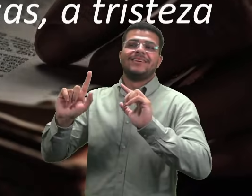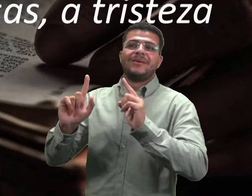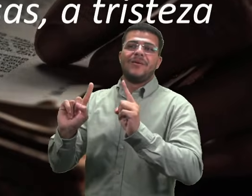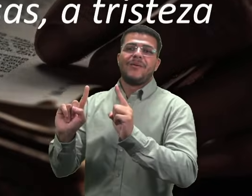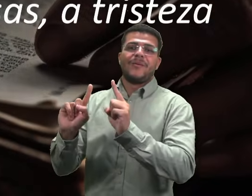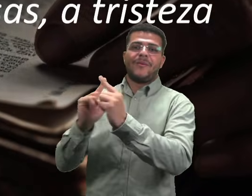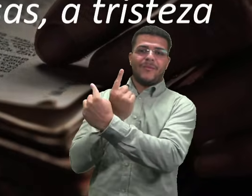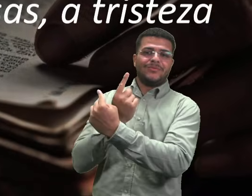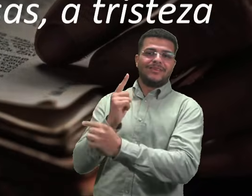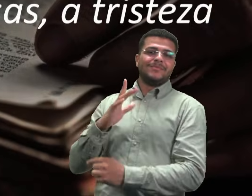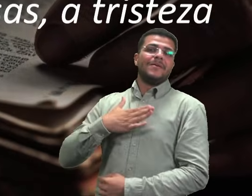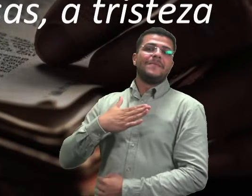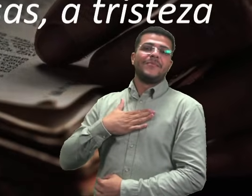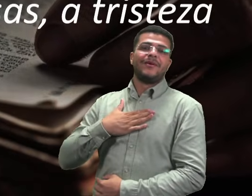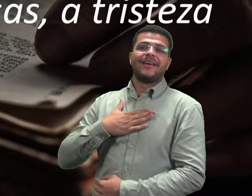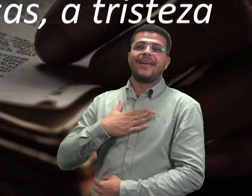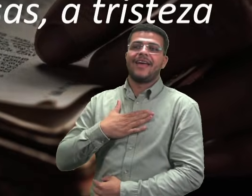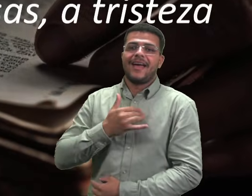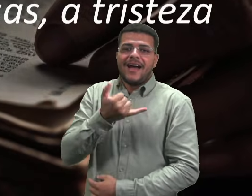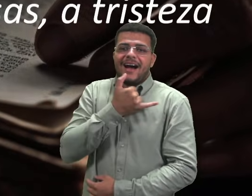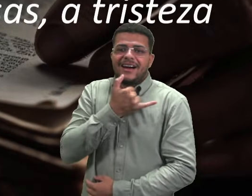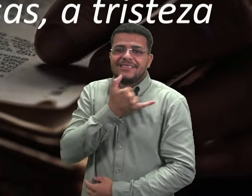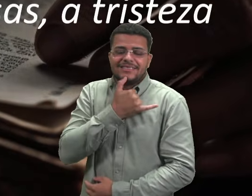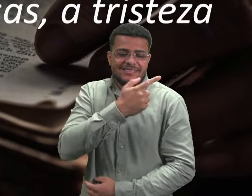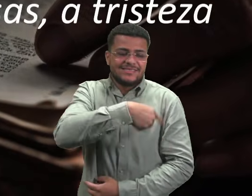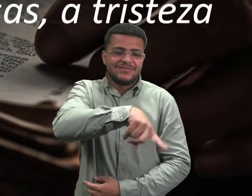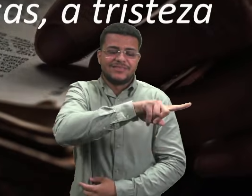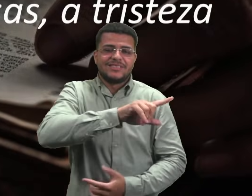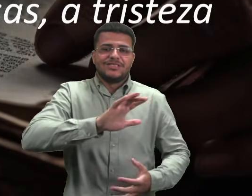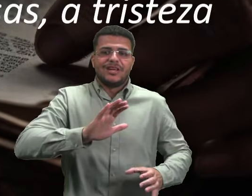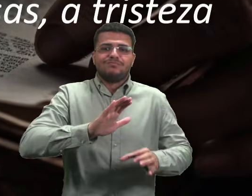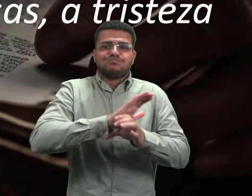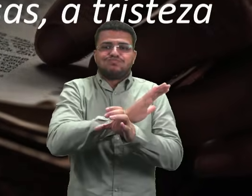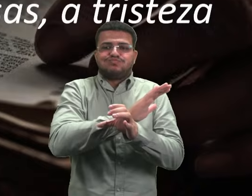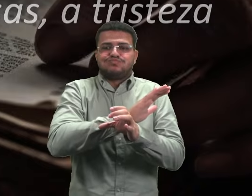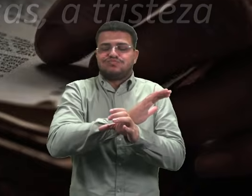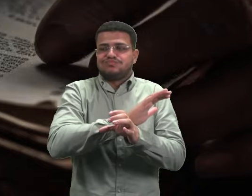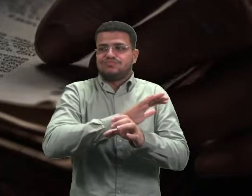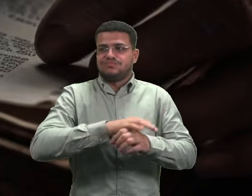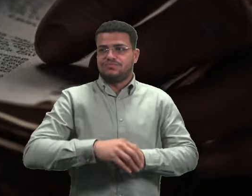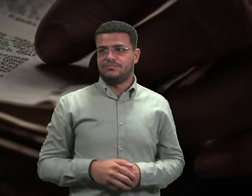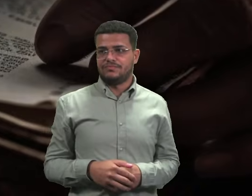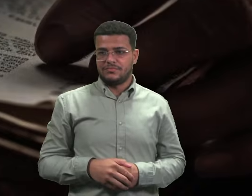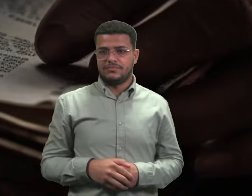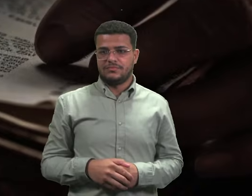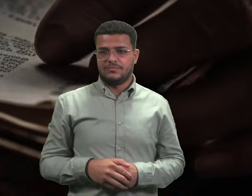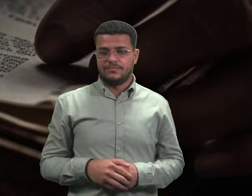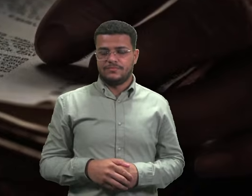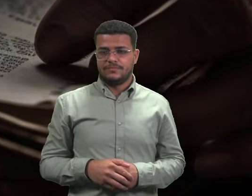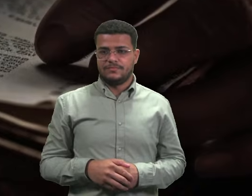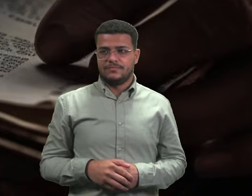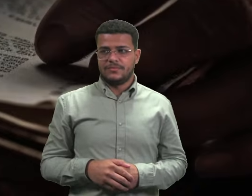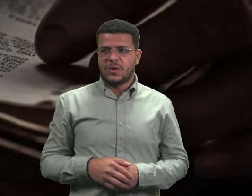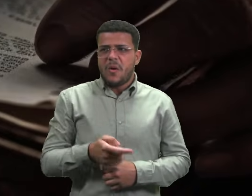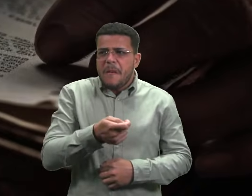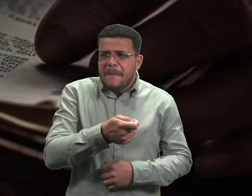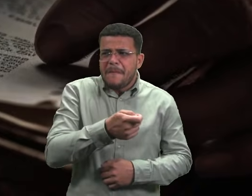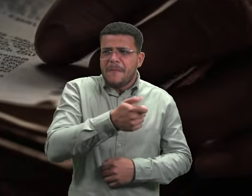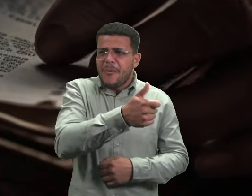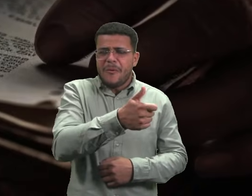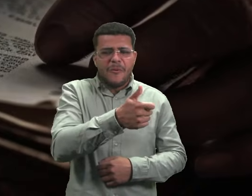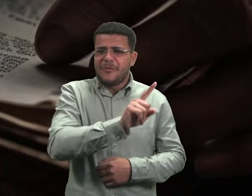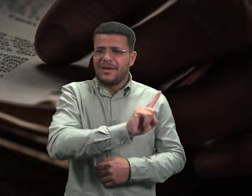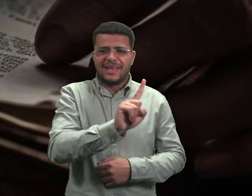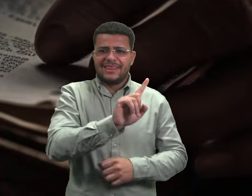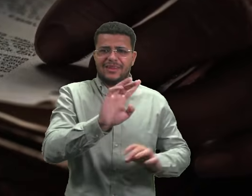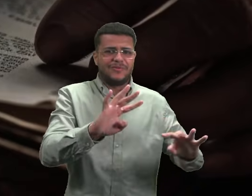eu tenho dito estas coisas, a tristeza encheu o coração de vocês. Versículo 16 do capítulo 16: um pouco